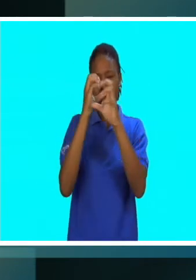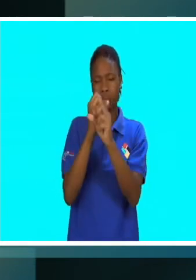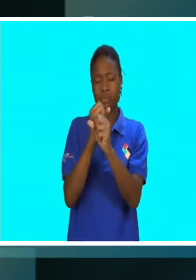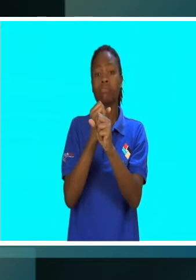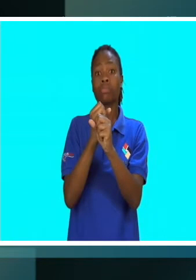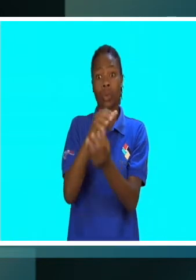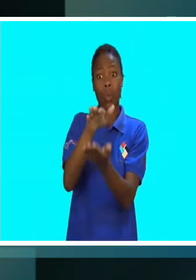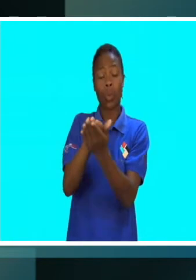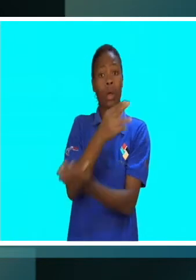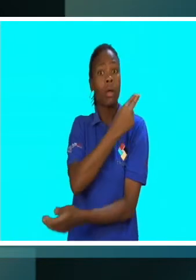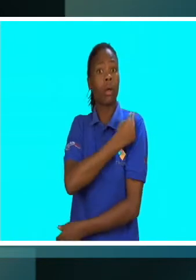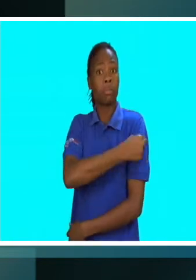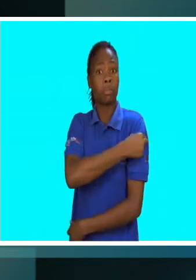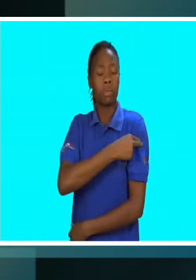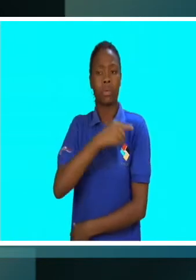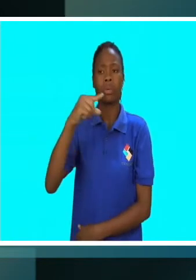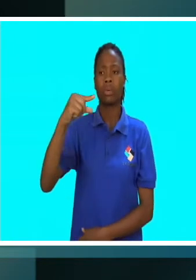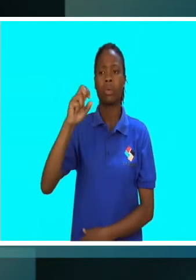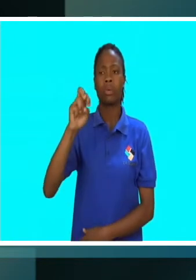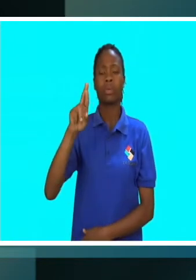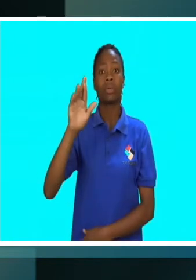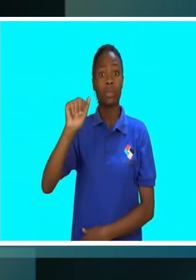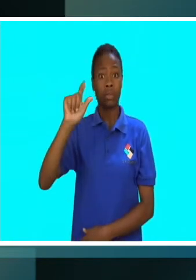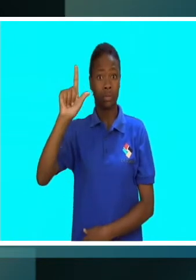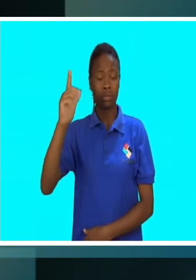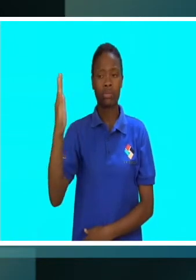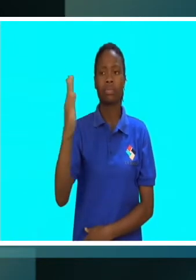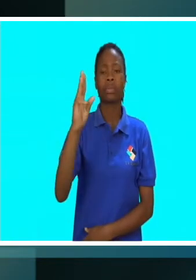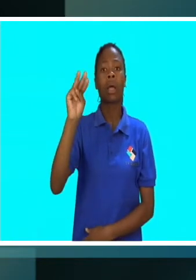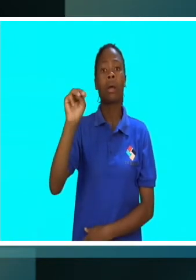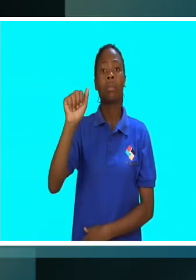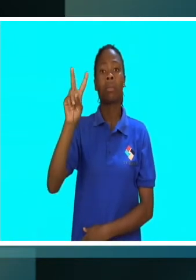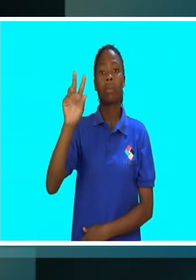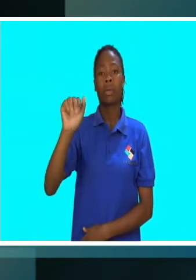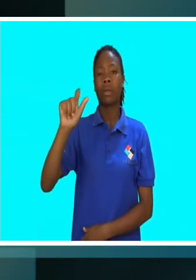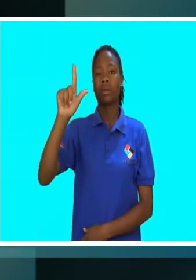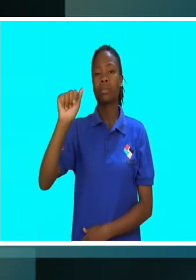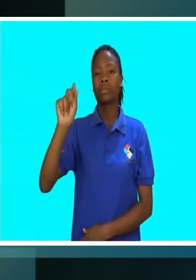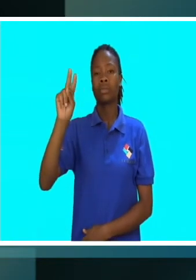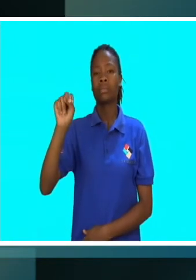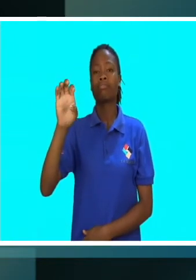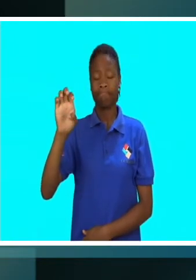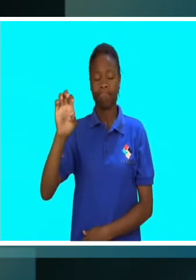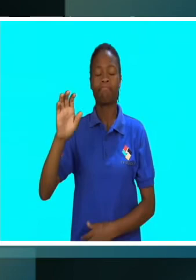de cirurgia de catarata no Hospital Geral de Mavalane.